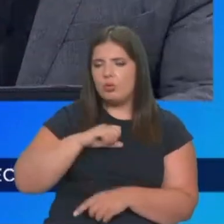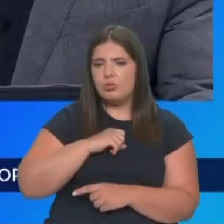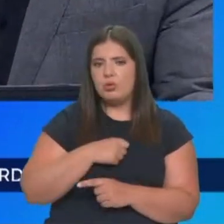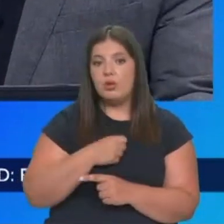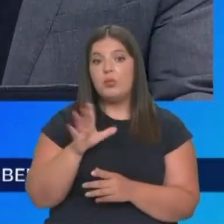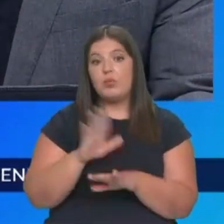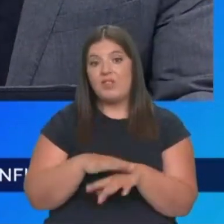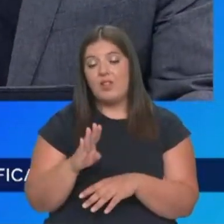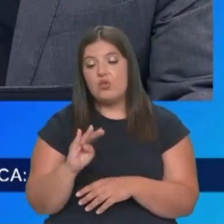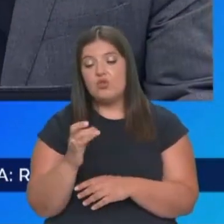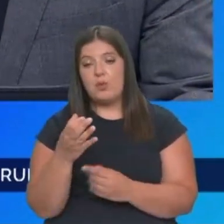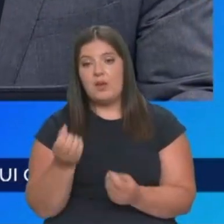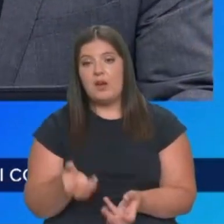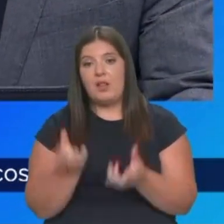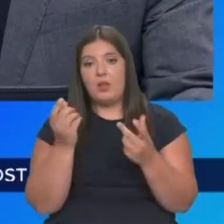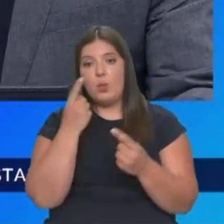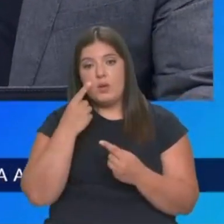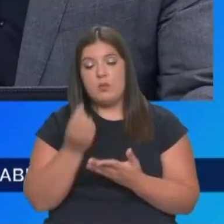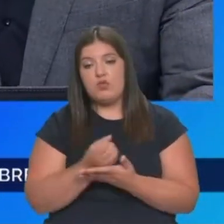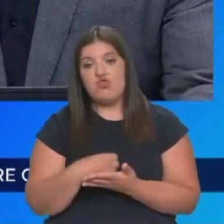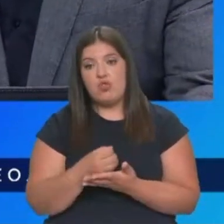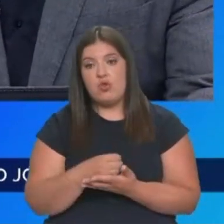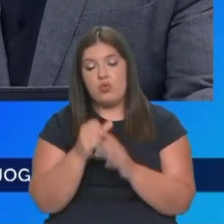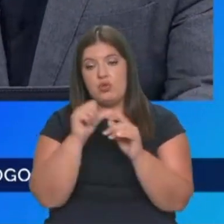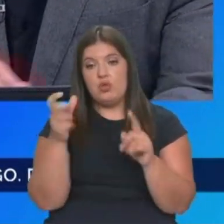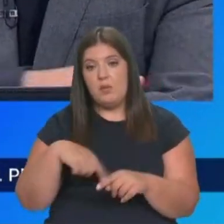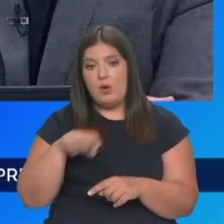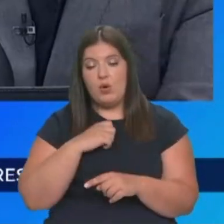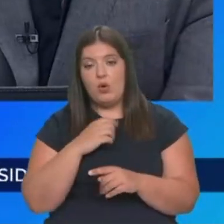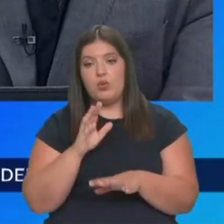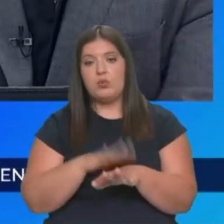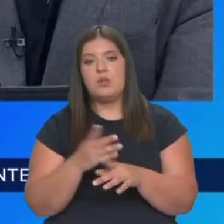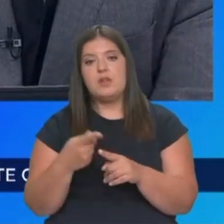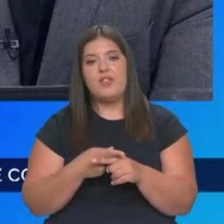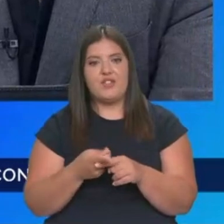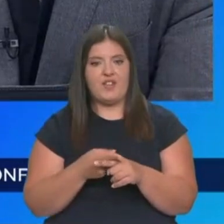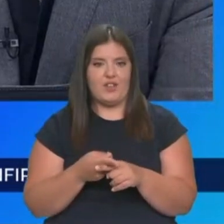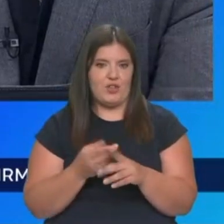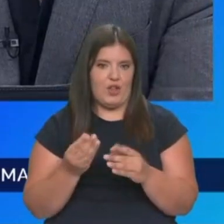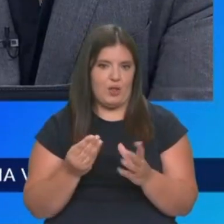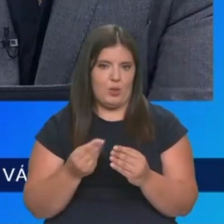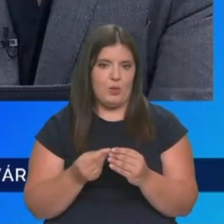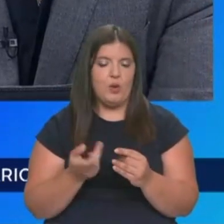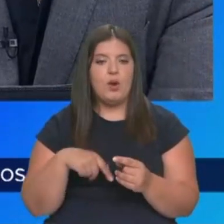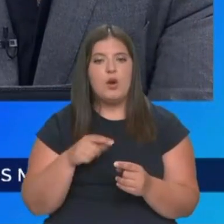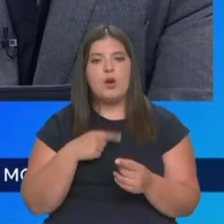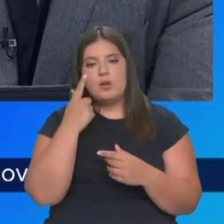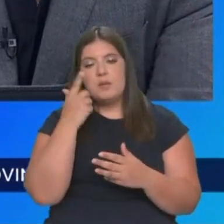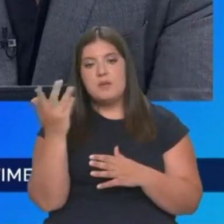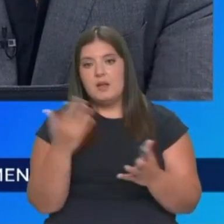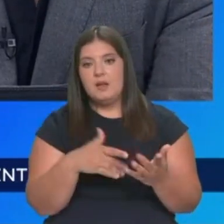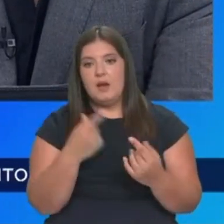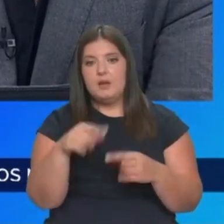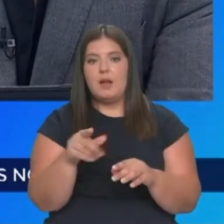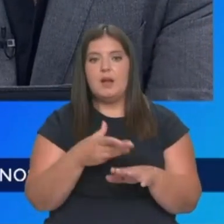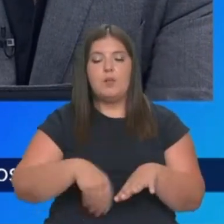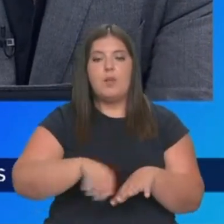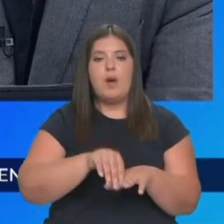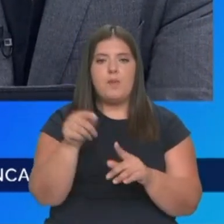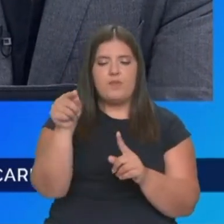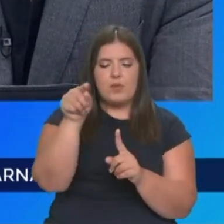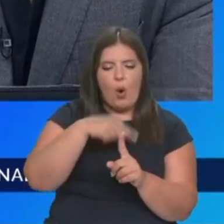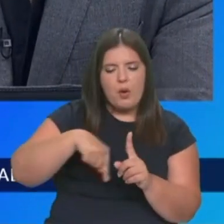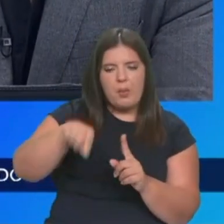quentes. Não conhecemos nenhum no nosso sistema solar, daí eles serem tão interessantes. E este que vamos apresentar tem ainda por cima uma